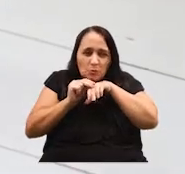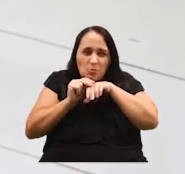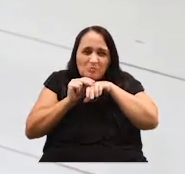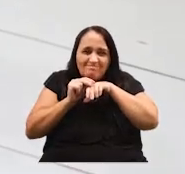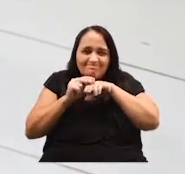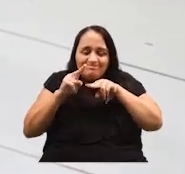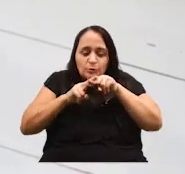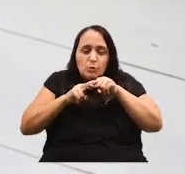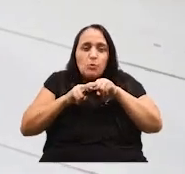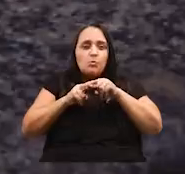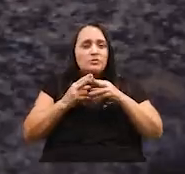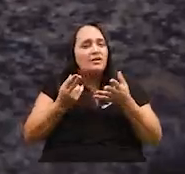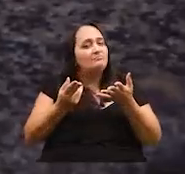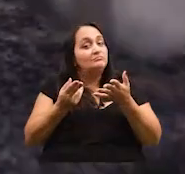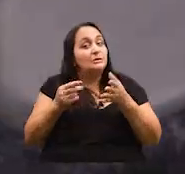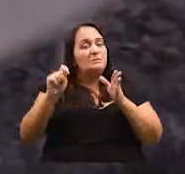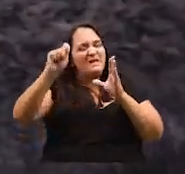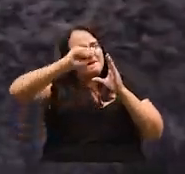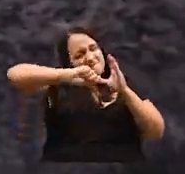raspa.